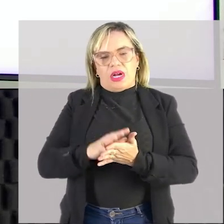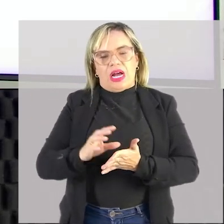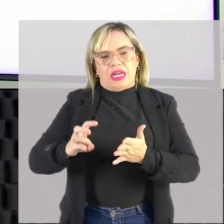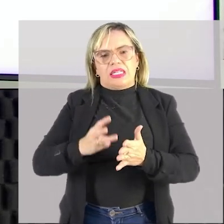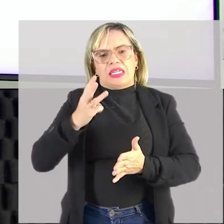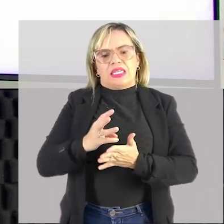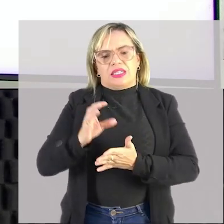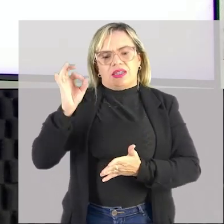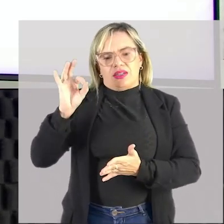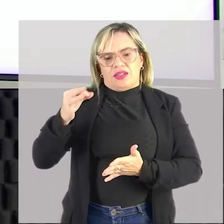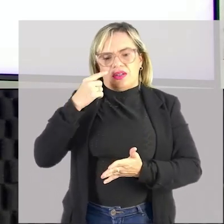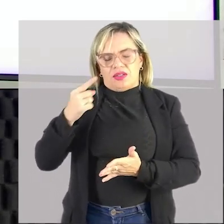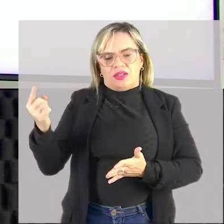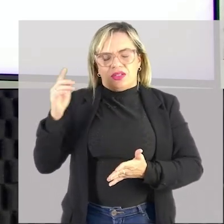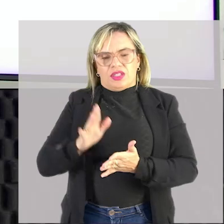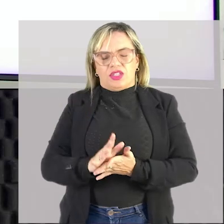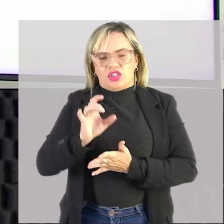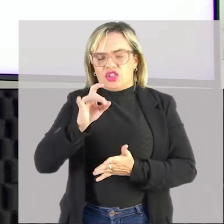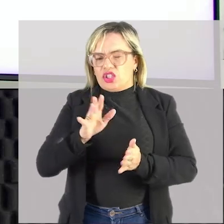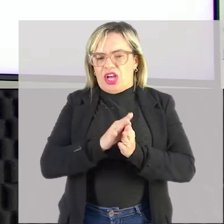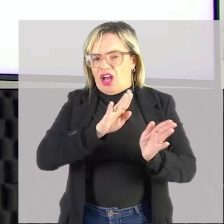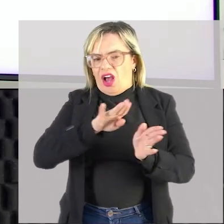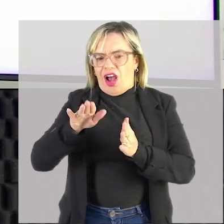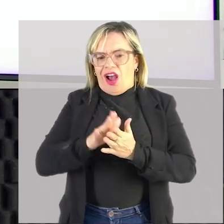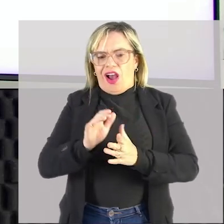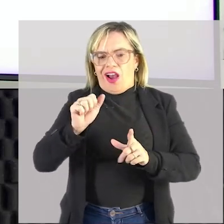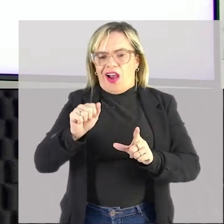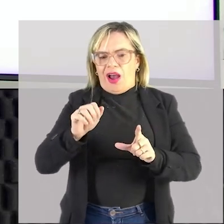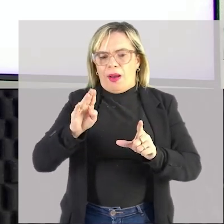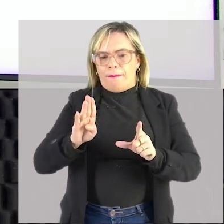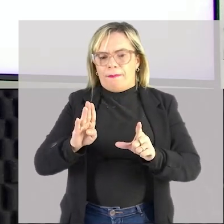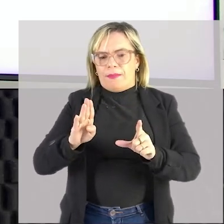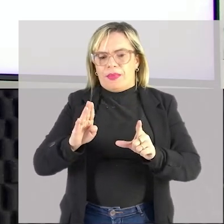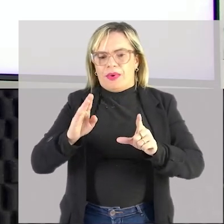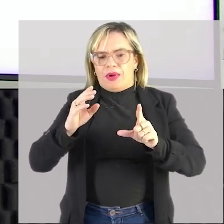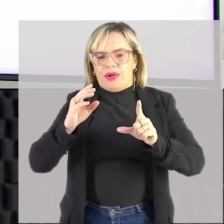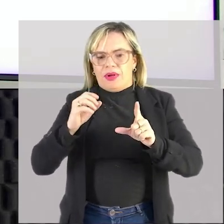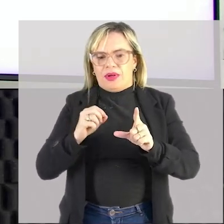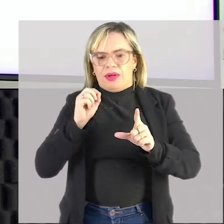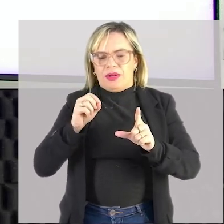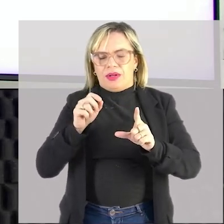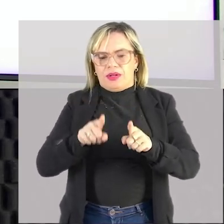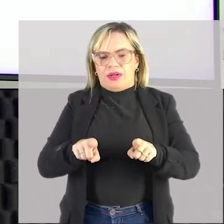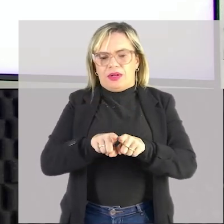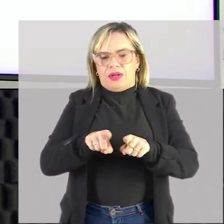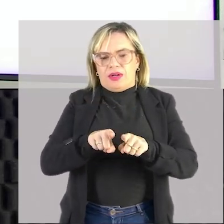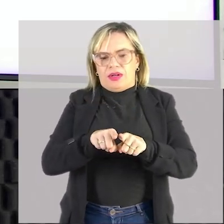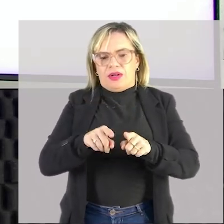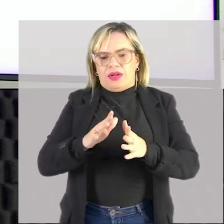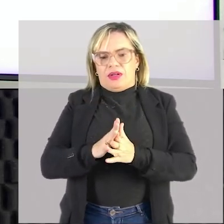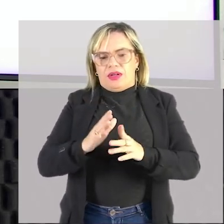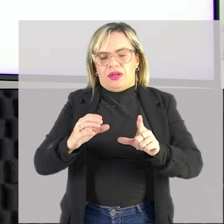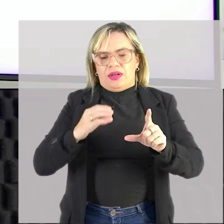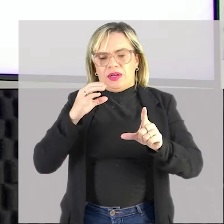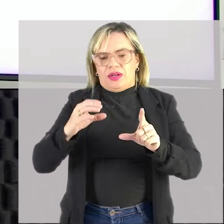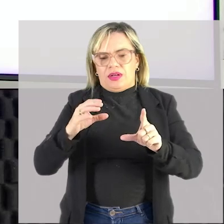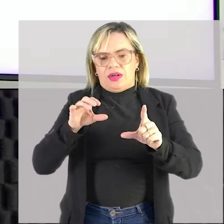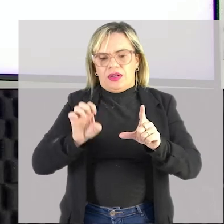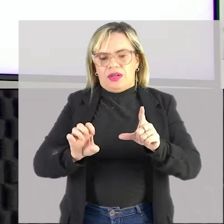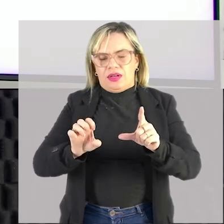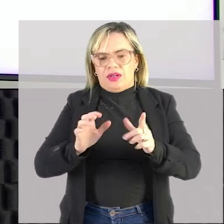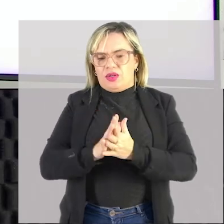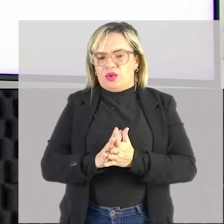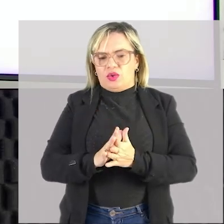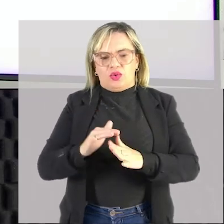certeza que está correta. Então, eu já vou eliminar a A, a B, e eu vou eliminar também, né, a C e